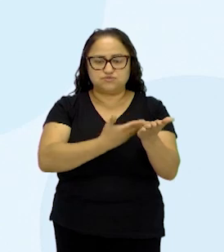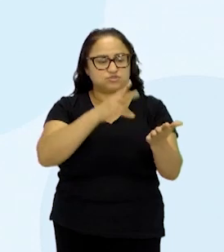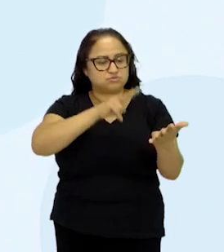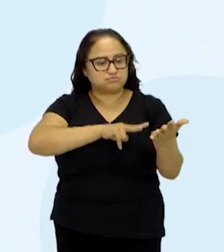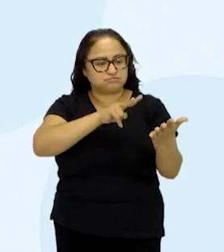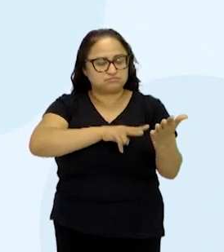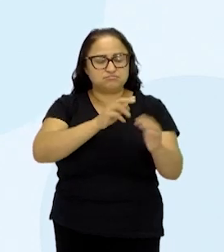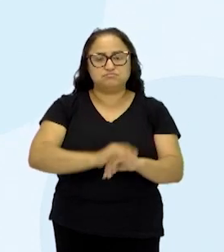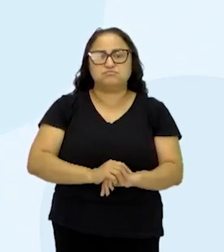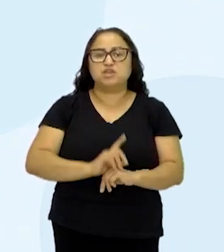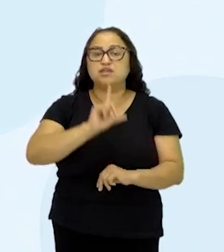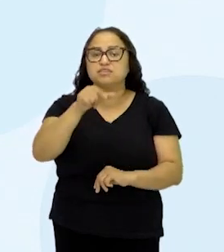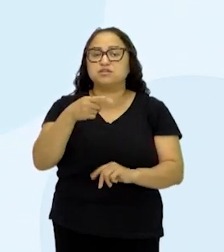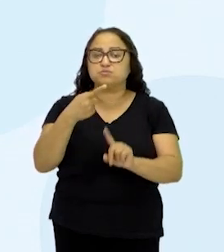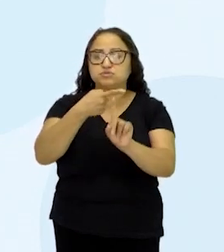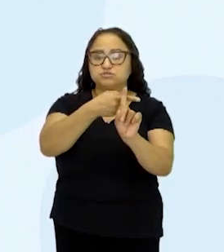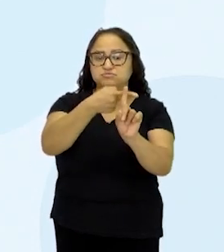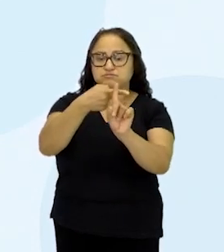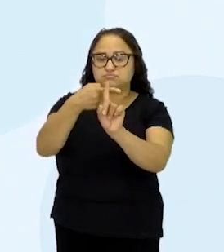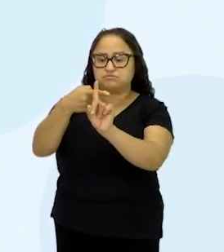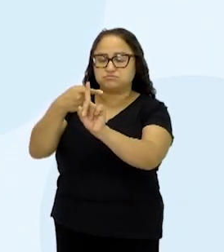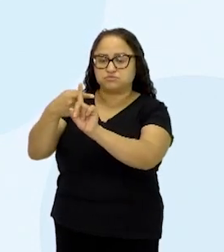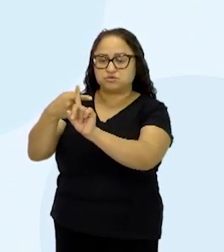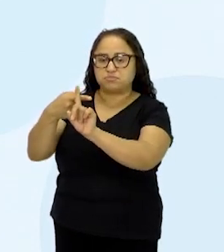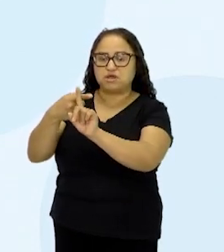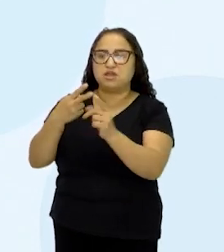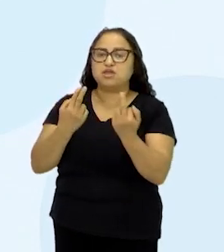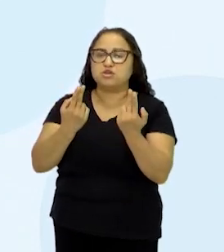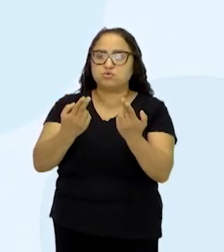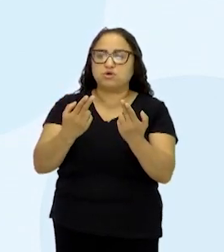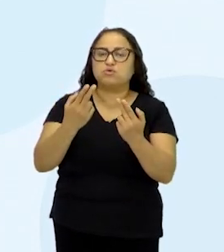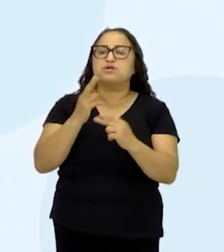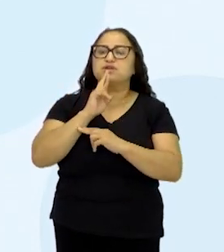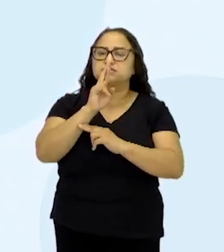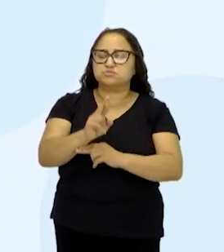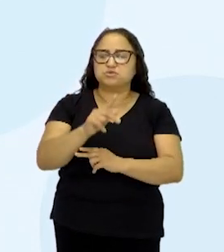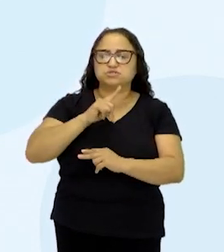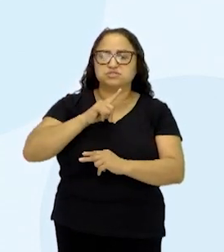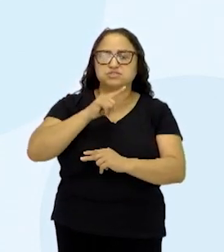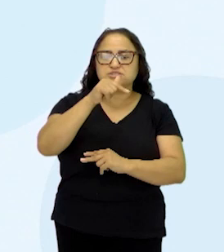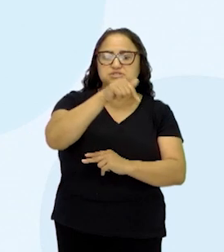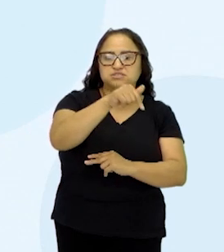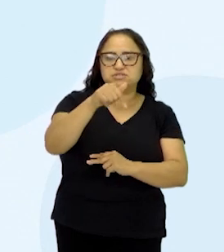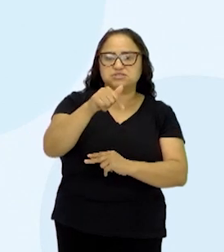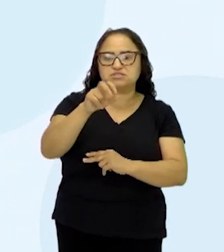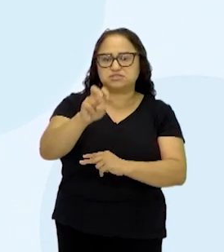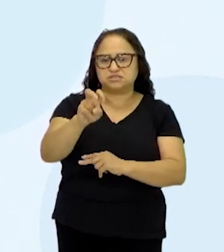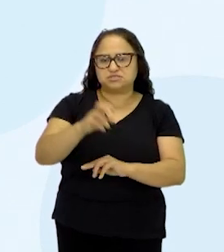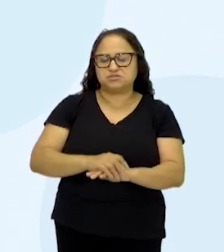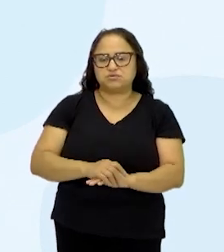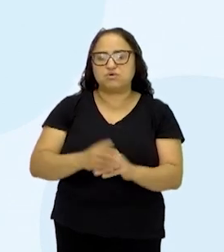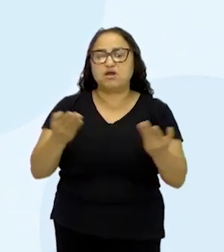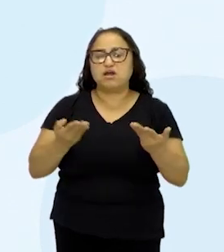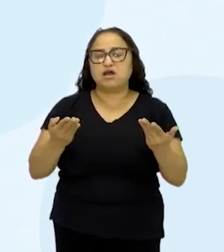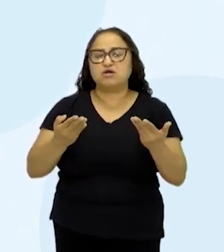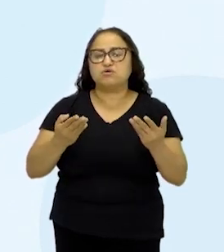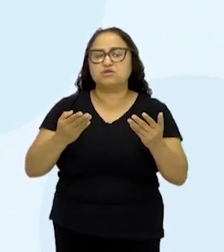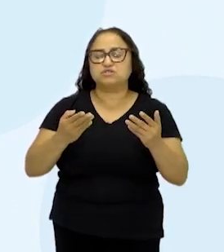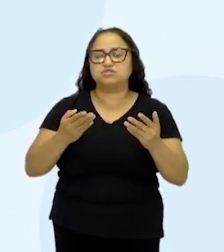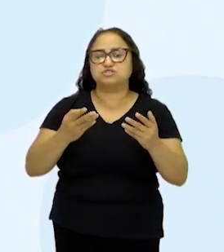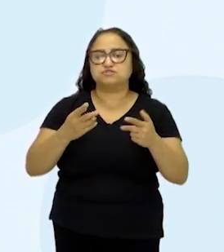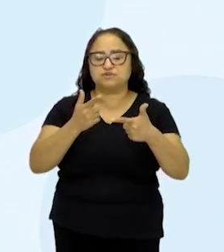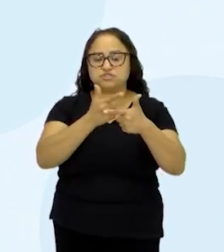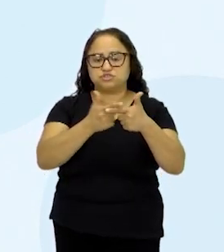e depois a gente vai somar todos esses valores, igual vocês disseram, que é 75. Então, agora, pessoal, a gente vai dividir